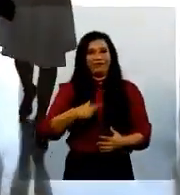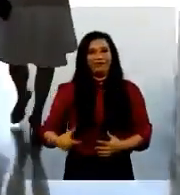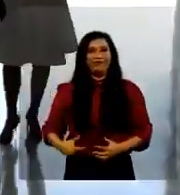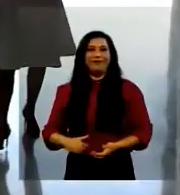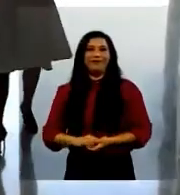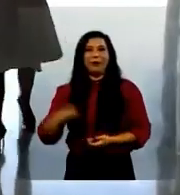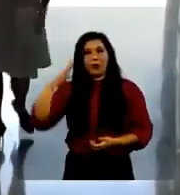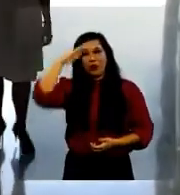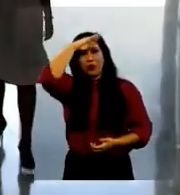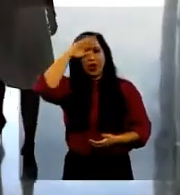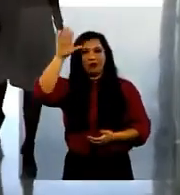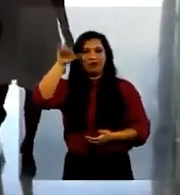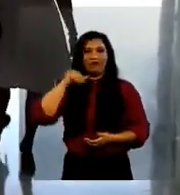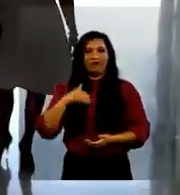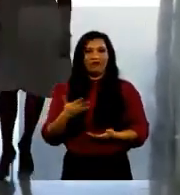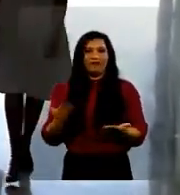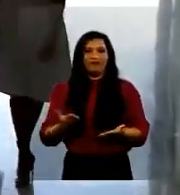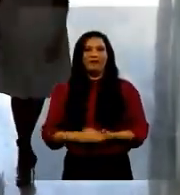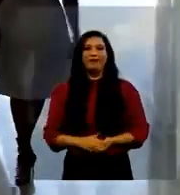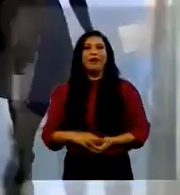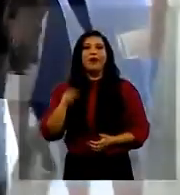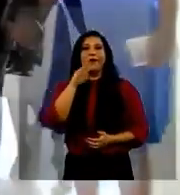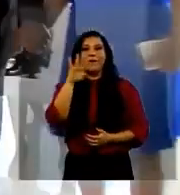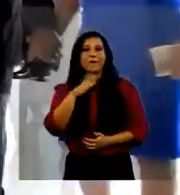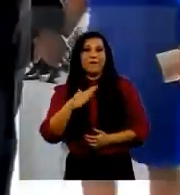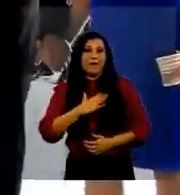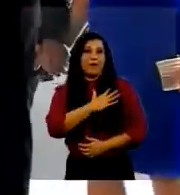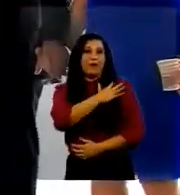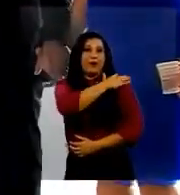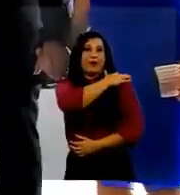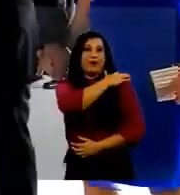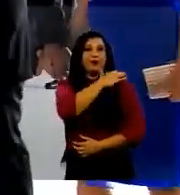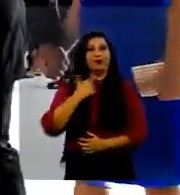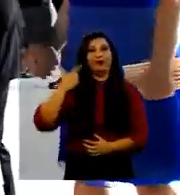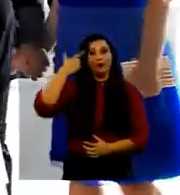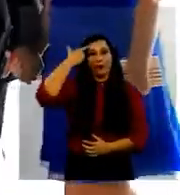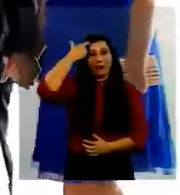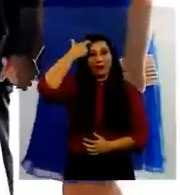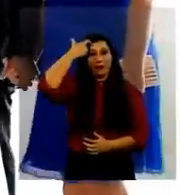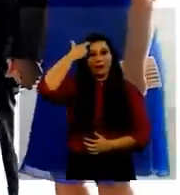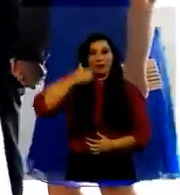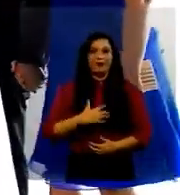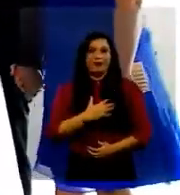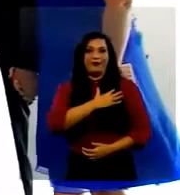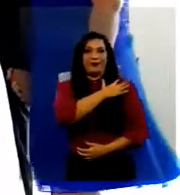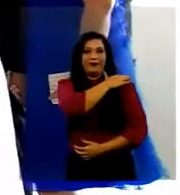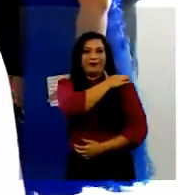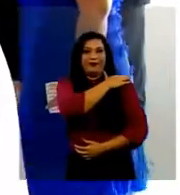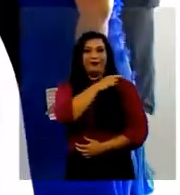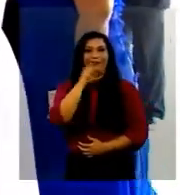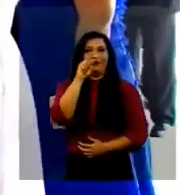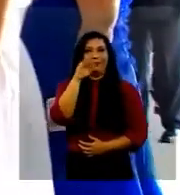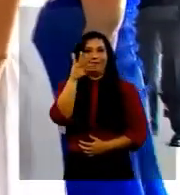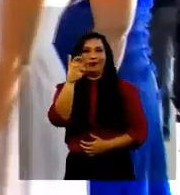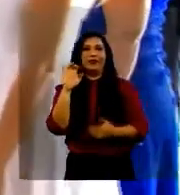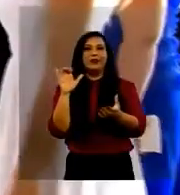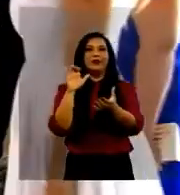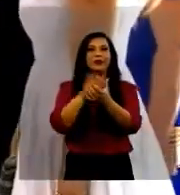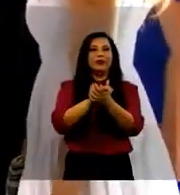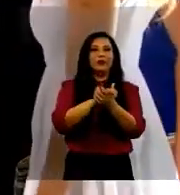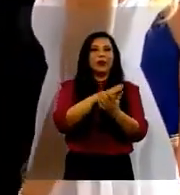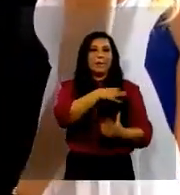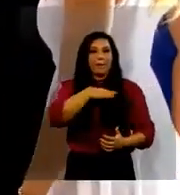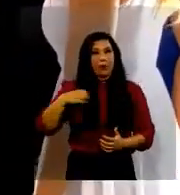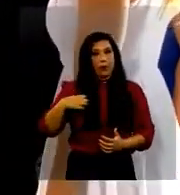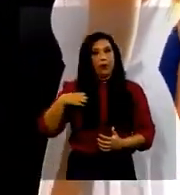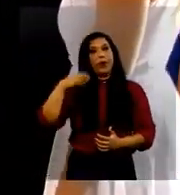Bolsonaro e o vice-presidente da República, Hamilton Mourão, acompanhados da primeira-dama